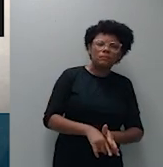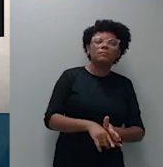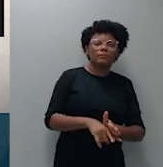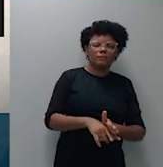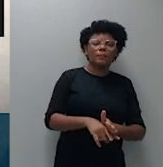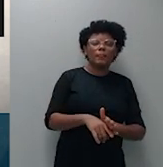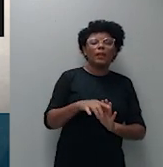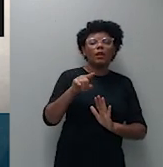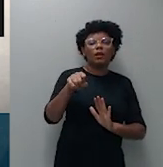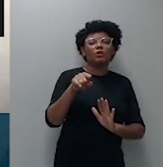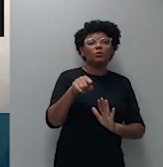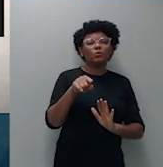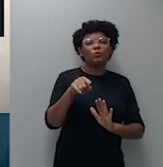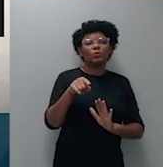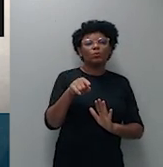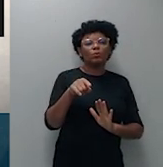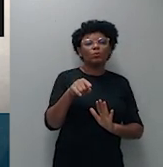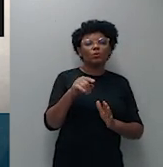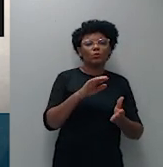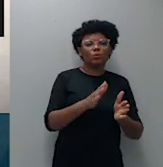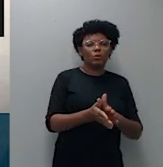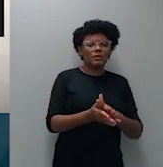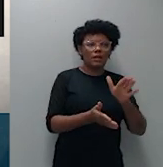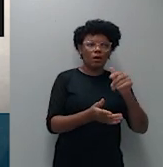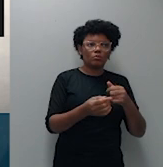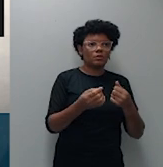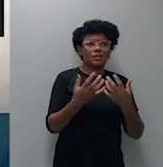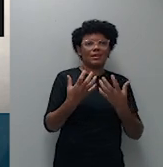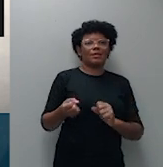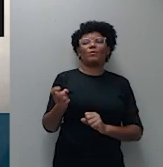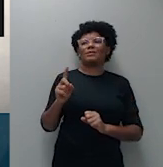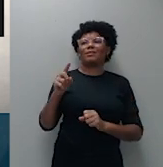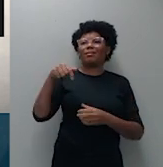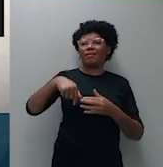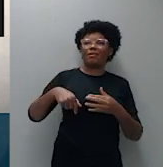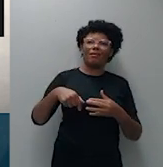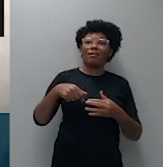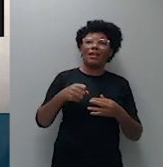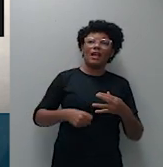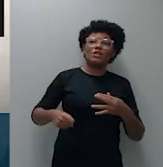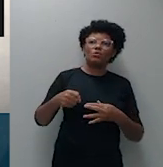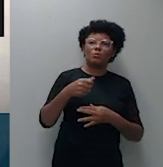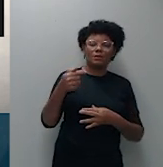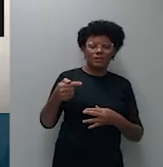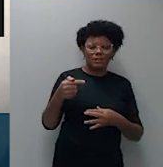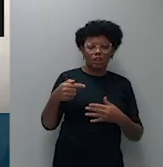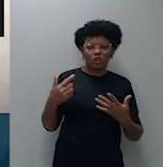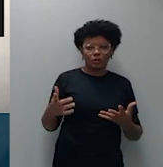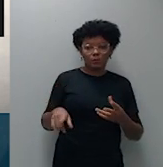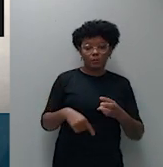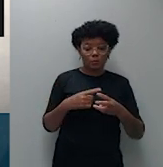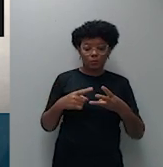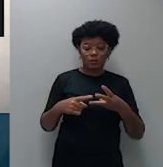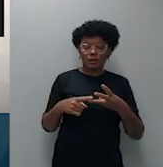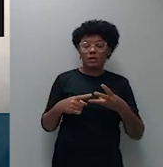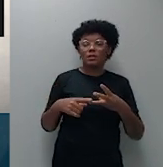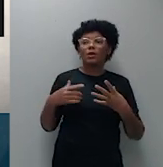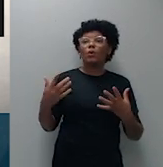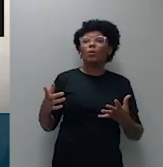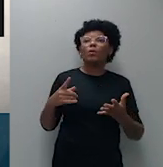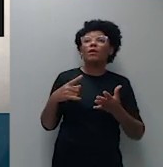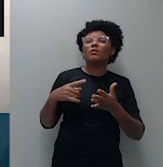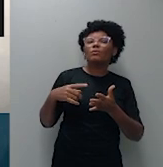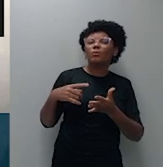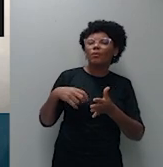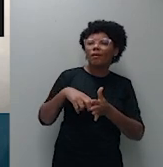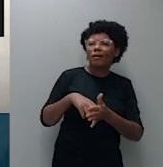fático-probatório dos Autos O que é vedado pela súmula 7 desta casa da